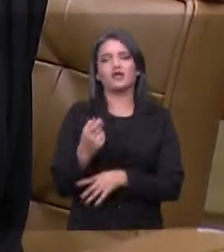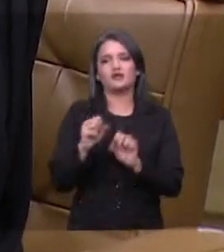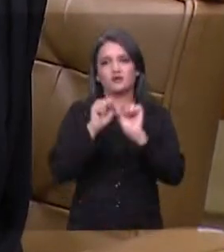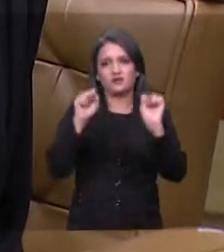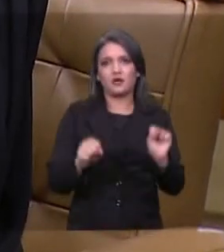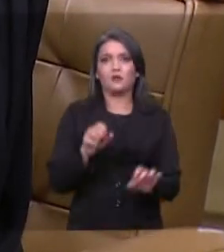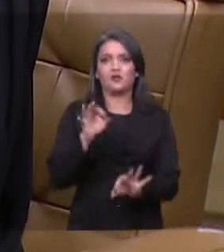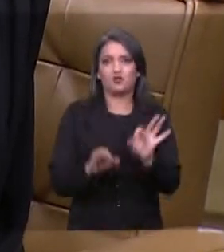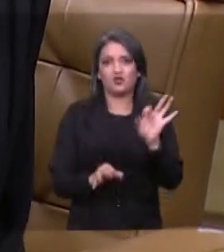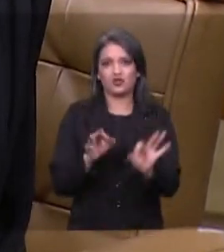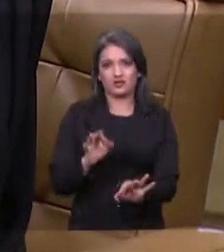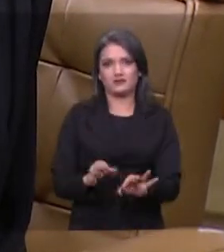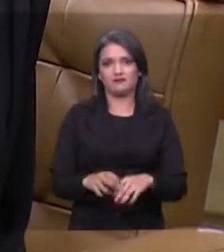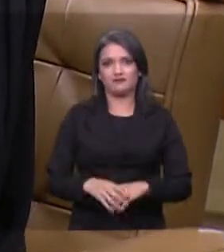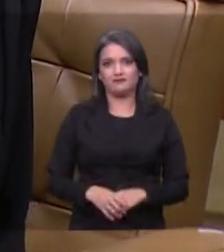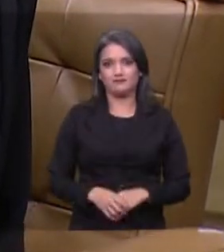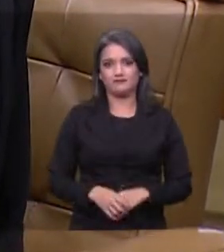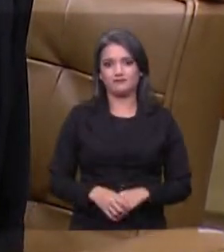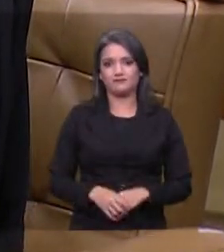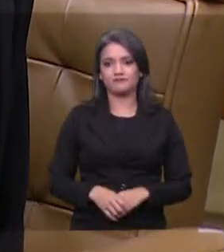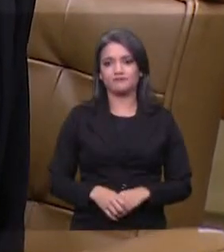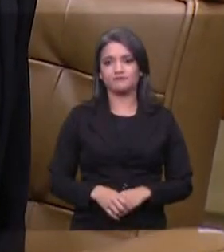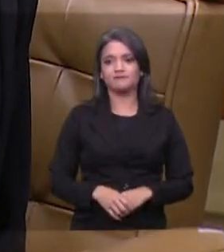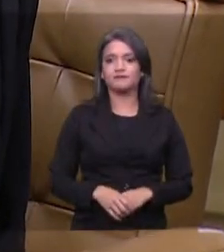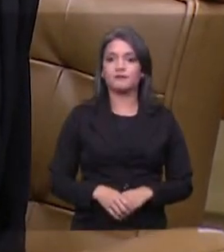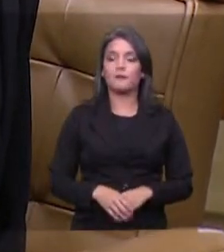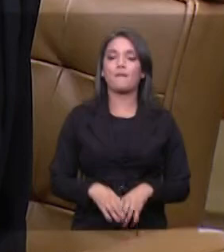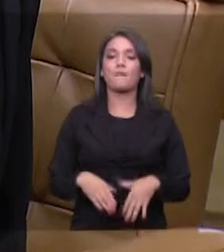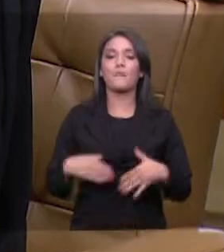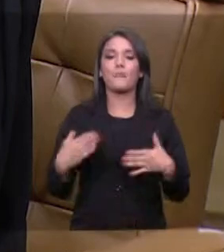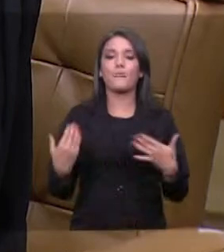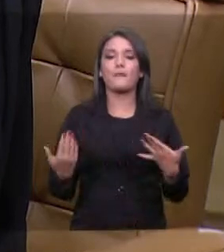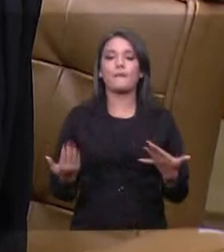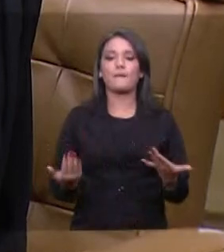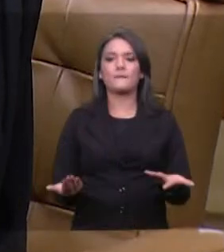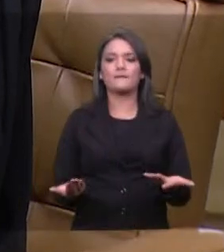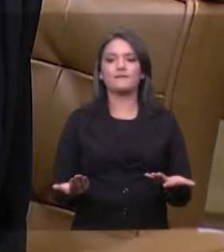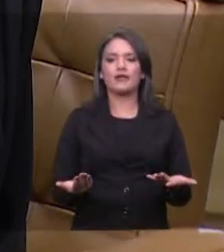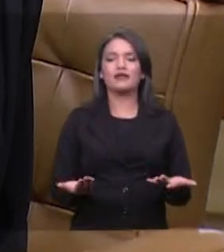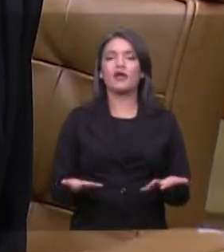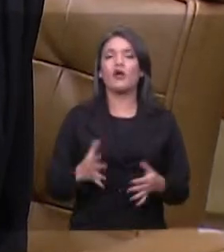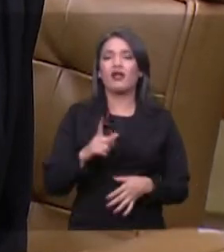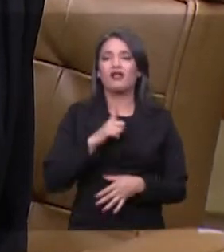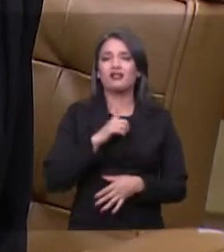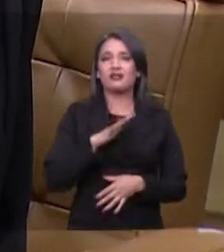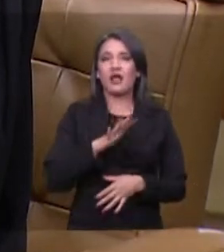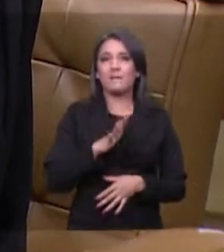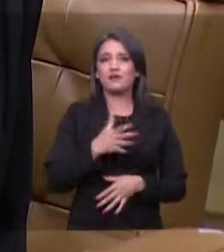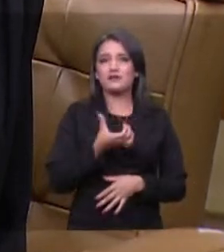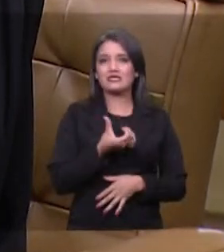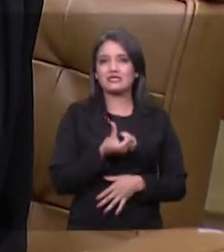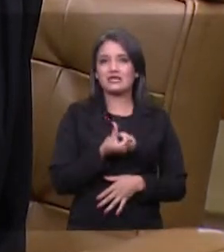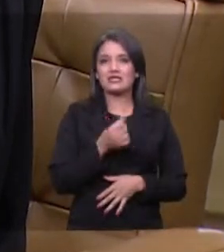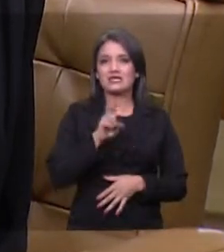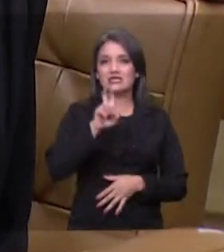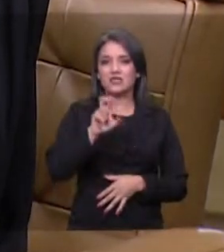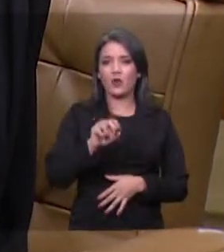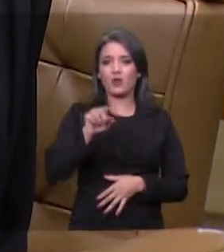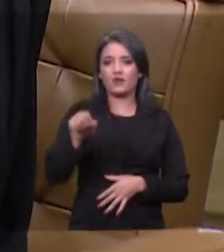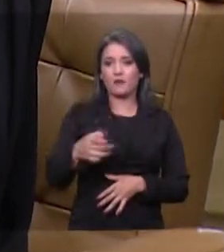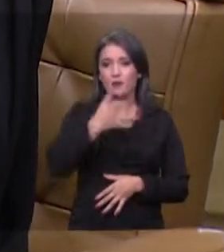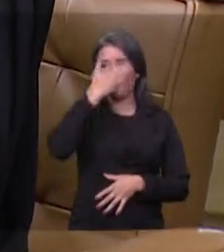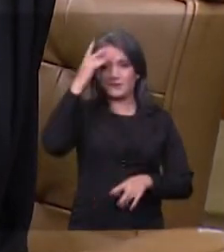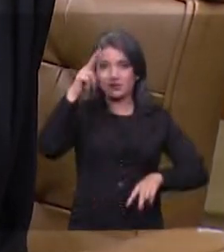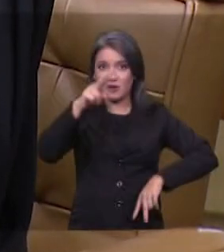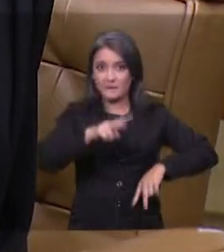de justiça. Com efeito, há cerca de 650 mil pessoas presas no país, e esse dado